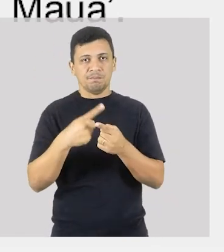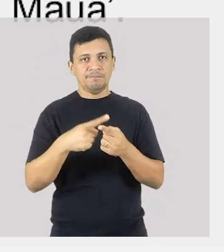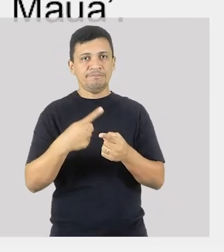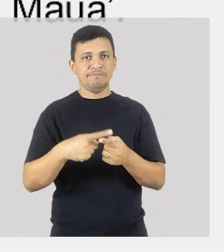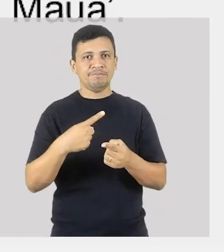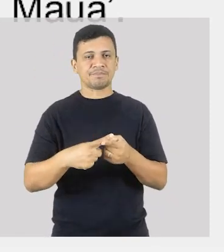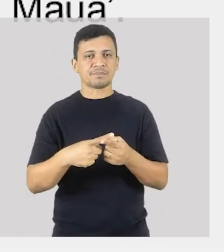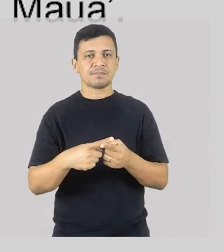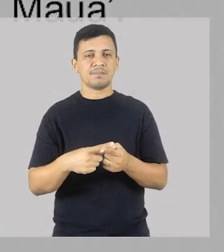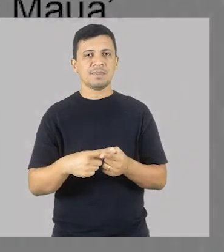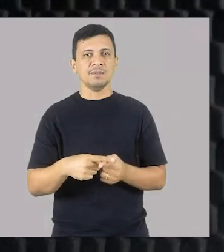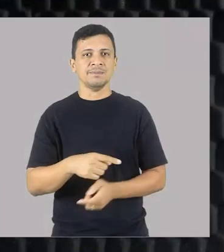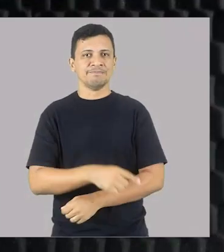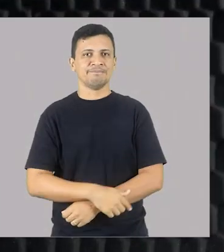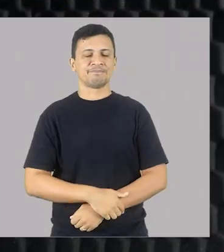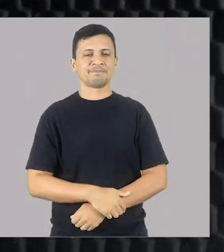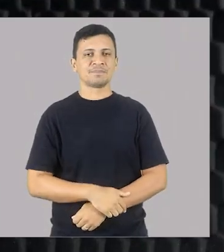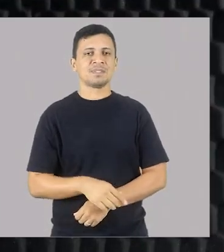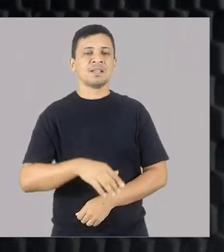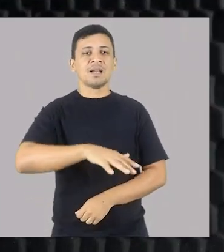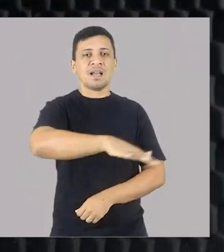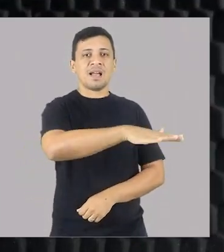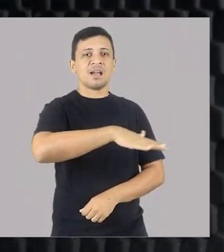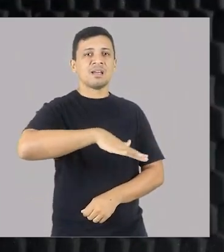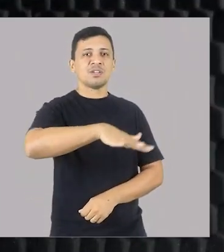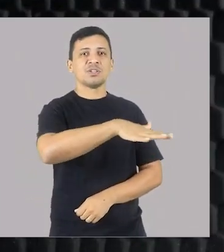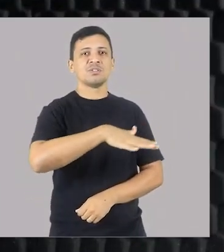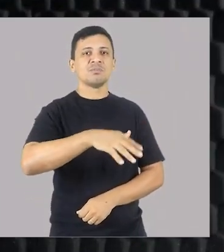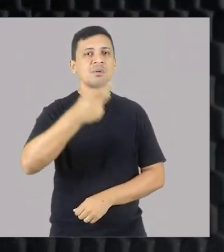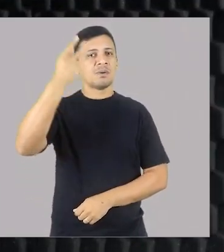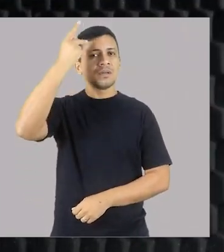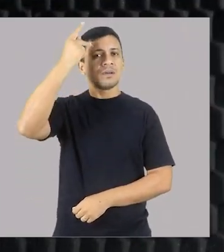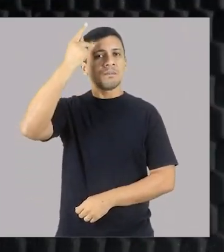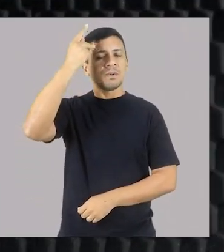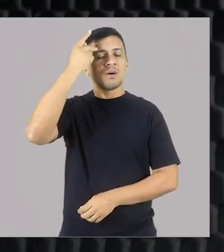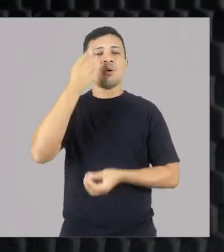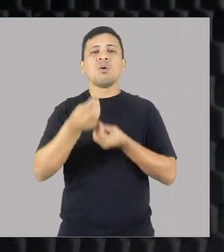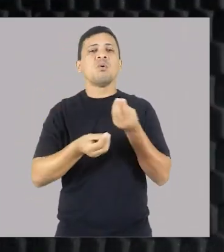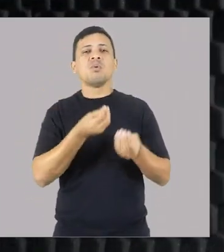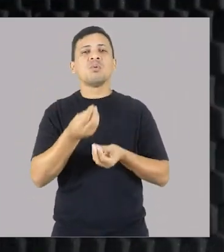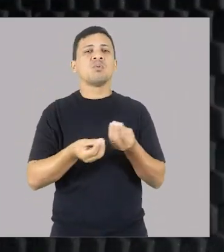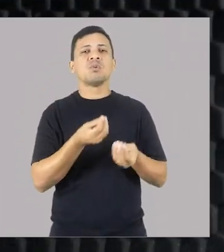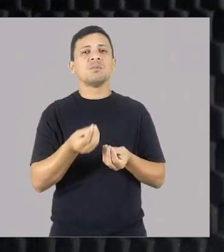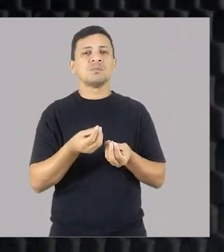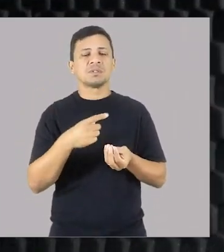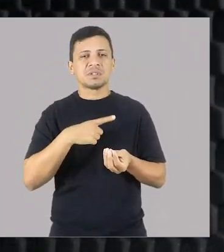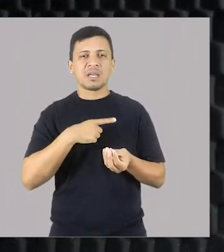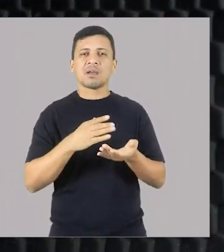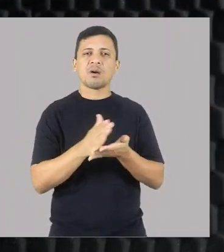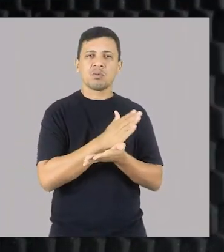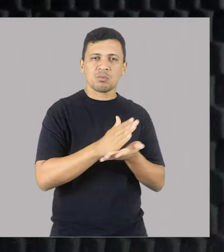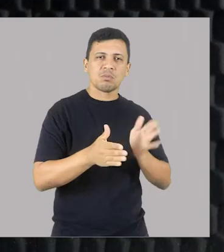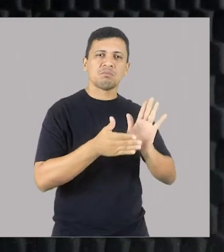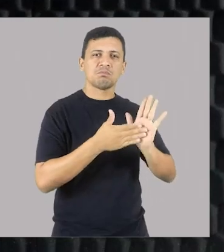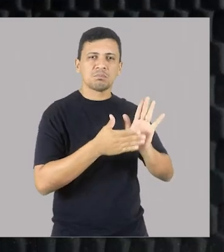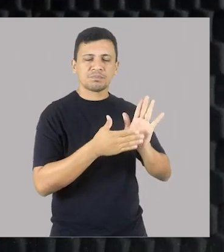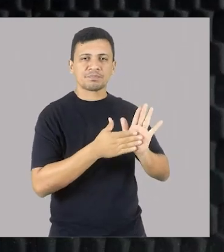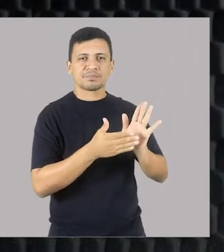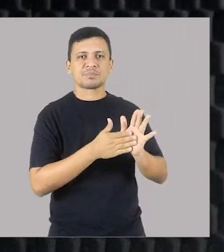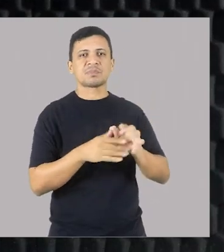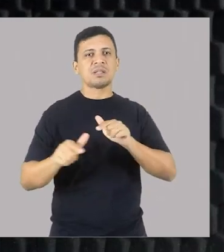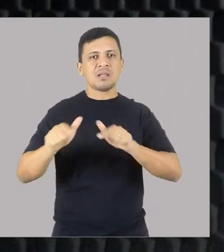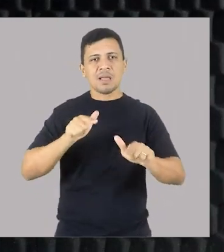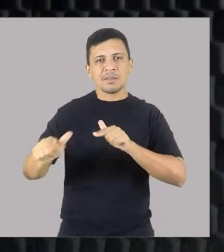Paulista, e chegou por conta da modernização, por conta de uma proposta de mão de obra